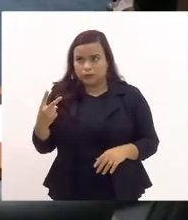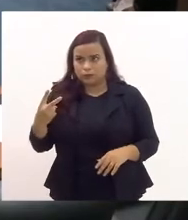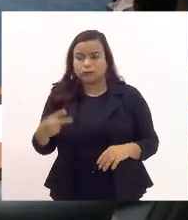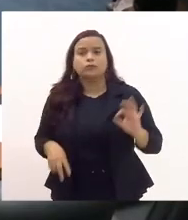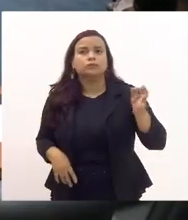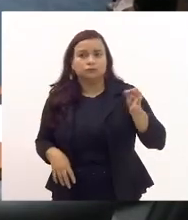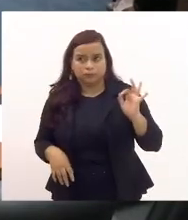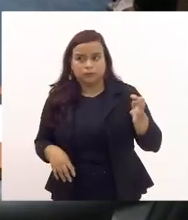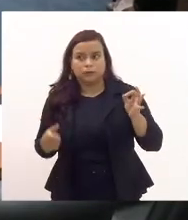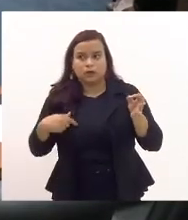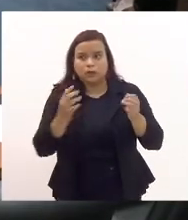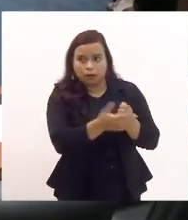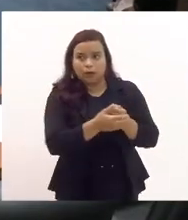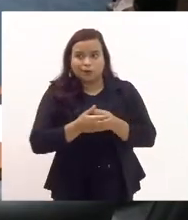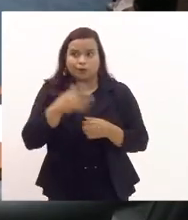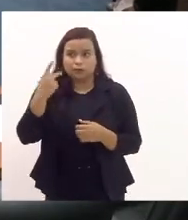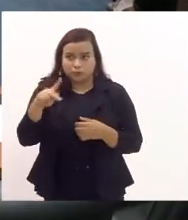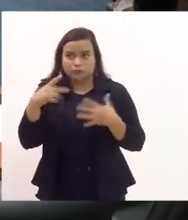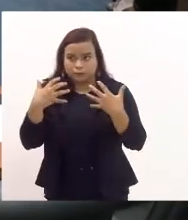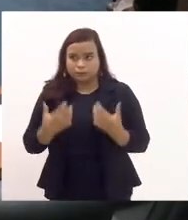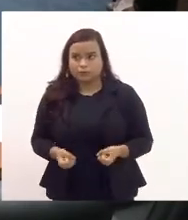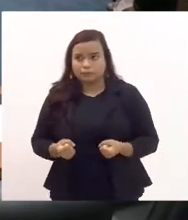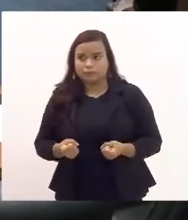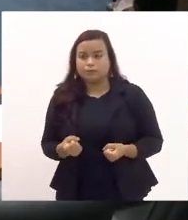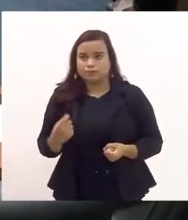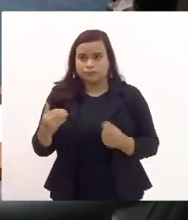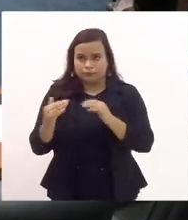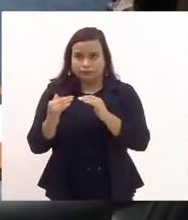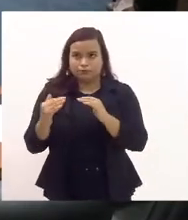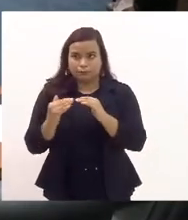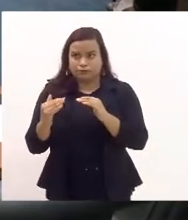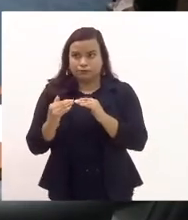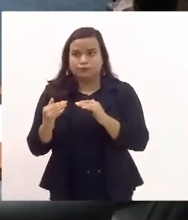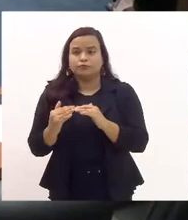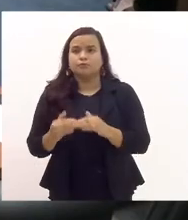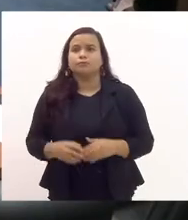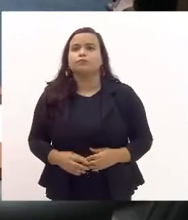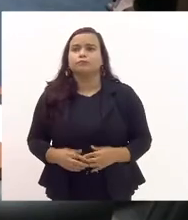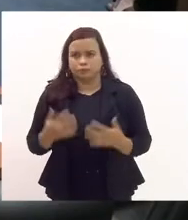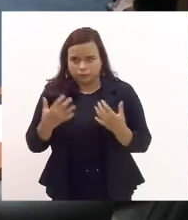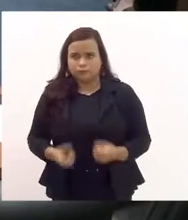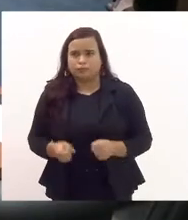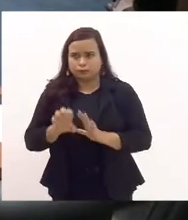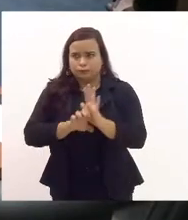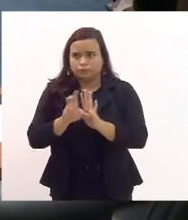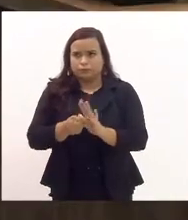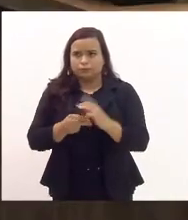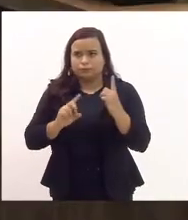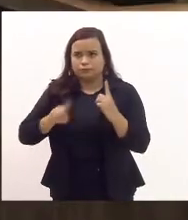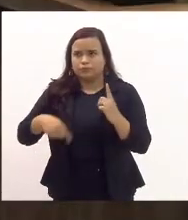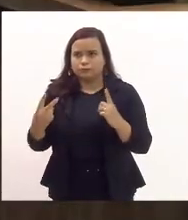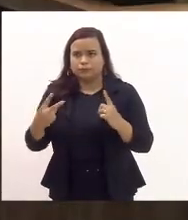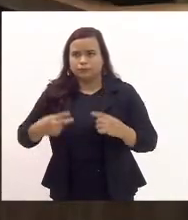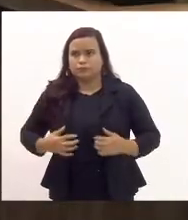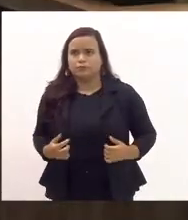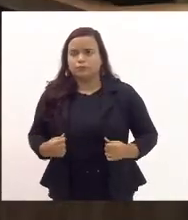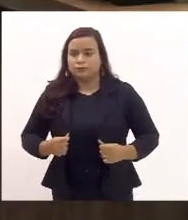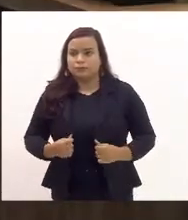é feita eu vou acolher a divergência de vossa excelência senhor presidente a rejeição das emendas 1 e 2 já presidente